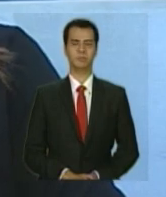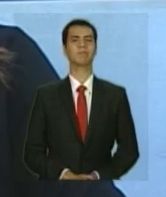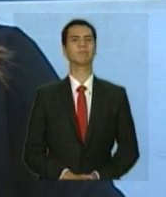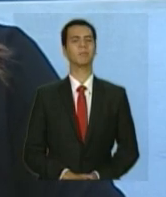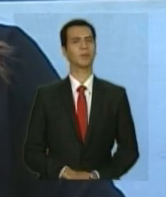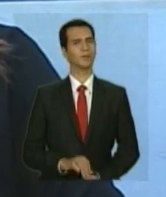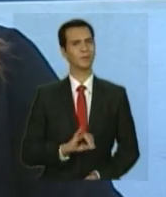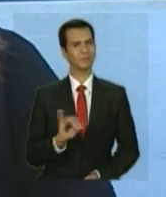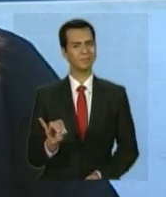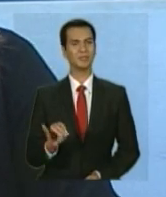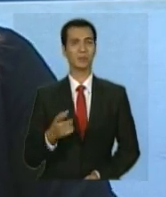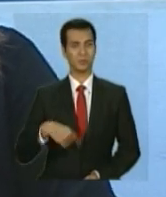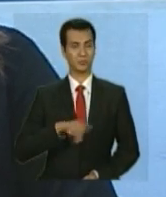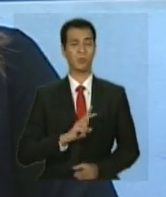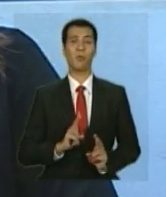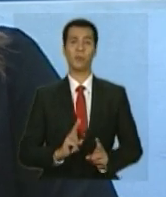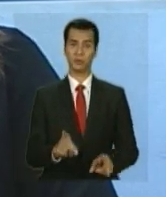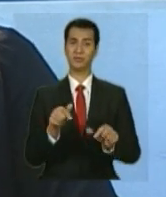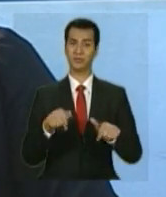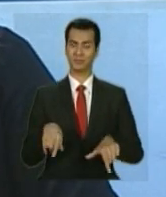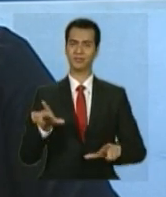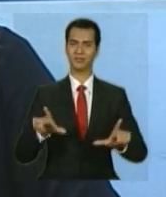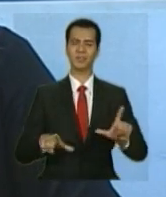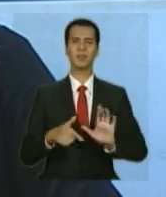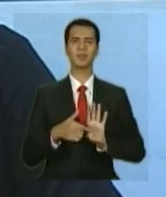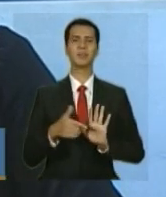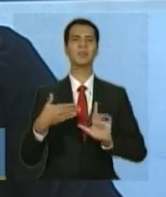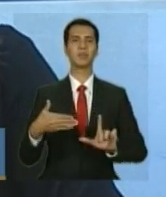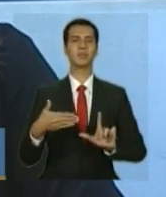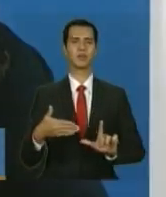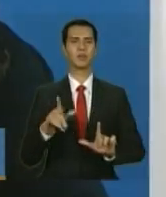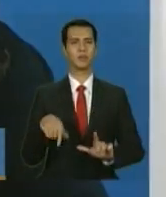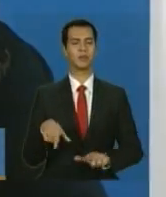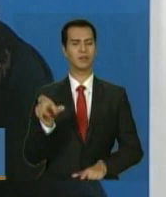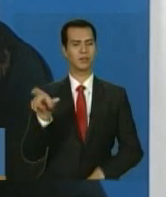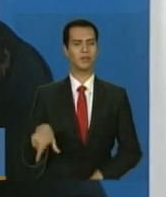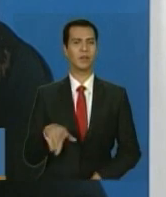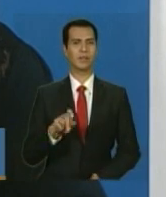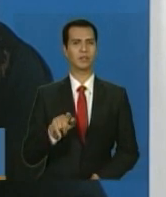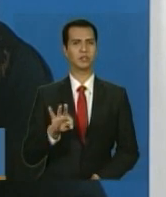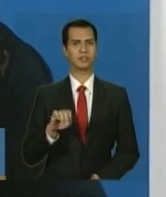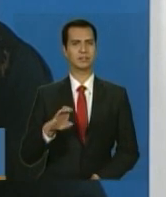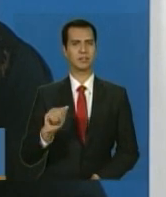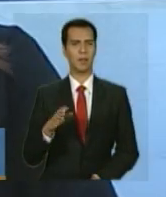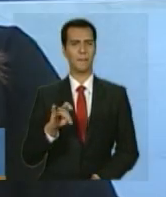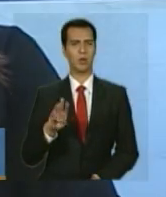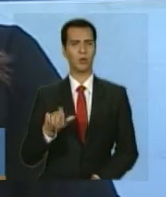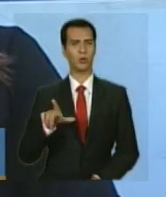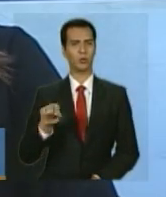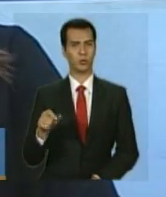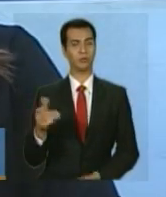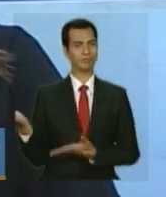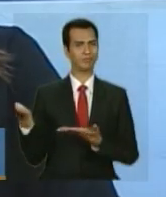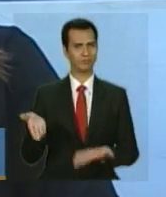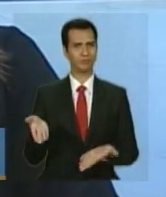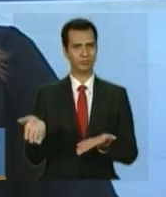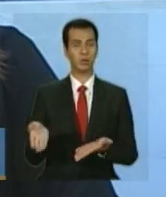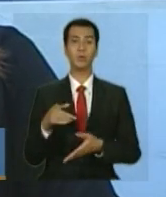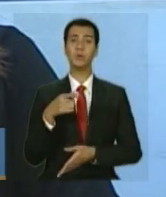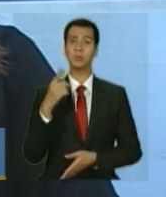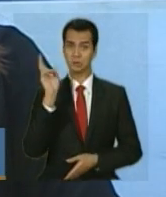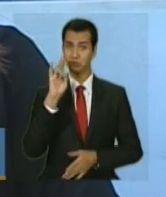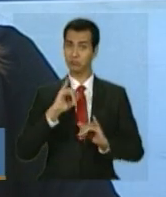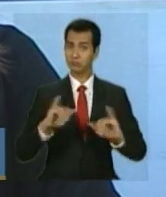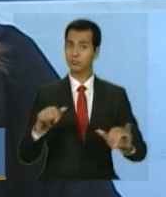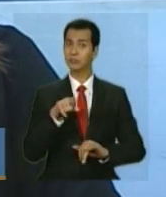Olá, continuamos no estúdio com a diretora do Cadastro Único, Letícia Bartolo. Bom, lembrando que você pode participar com a gente pelo